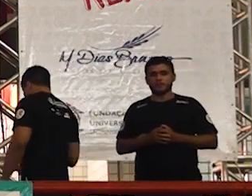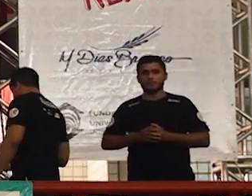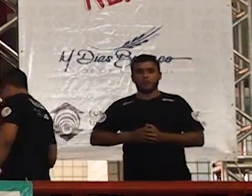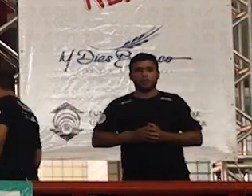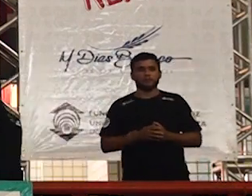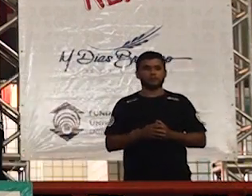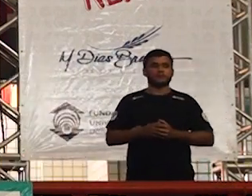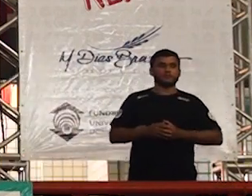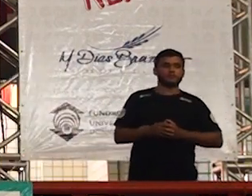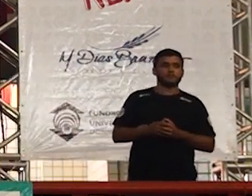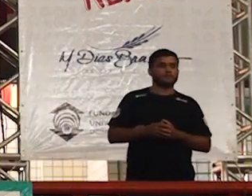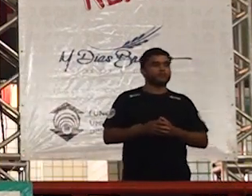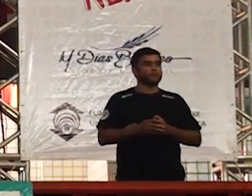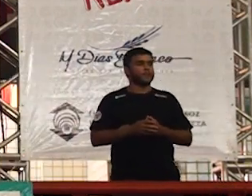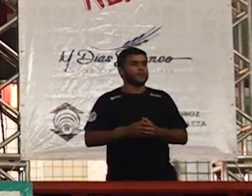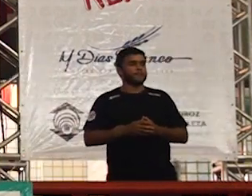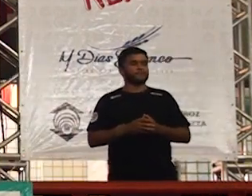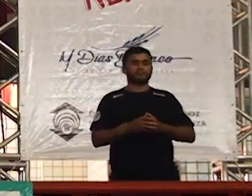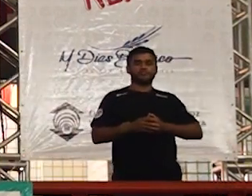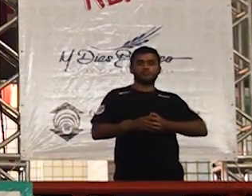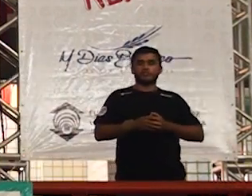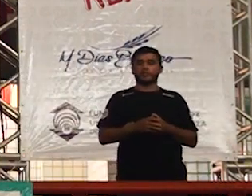para o slide principal, por favor.